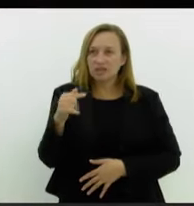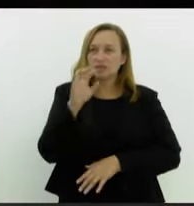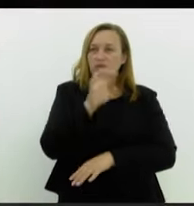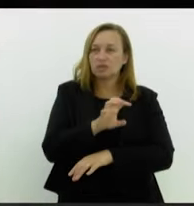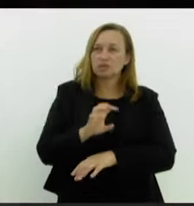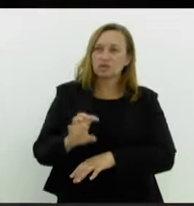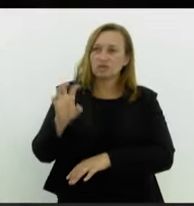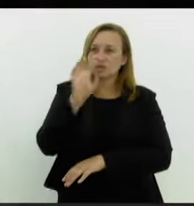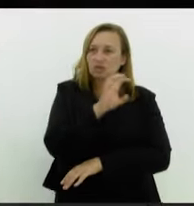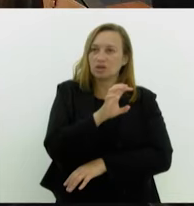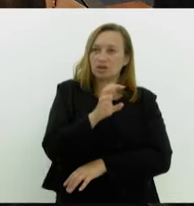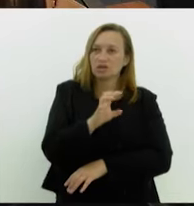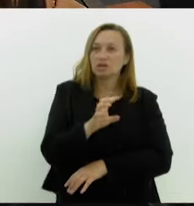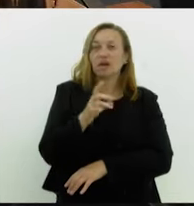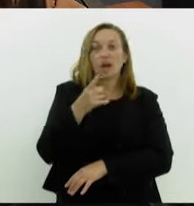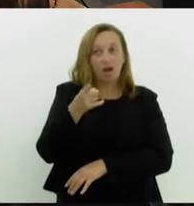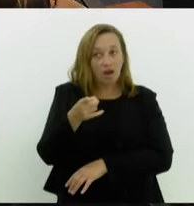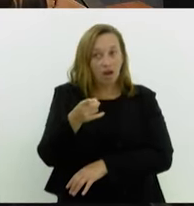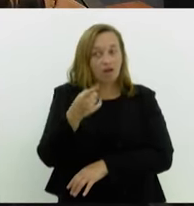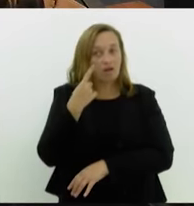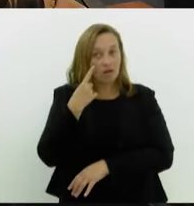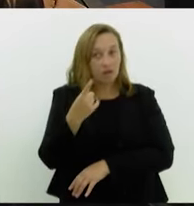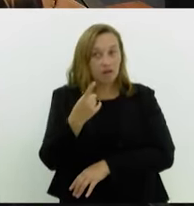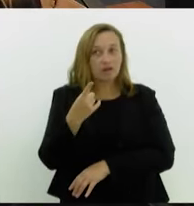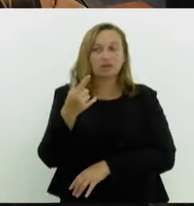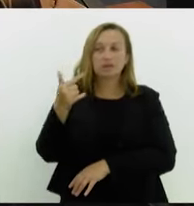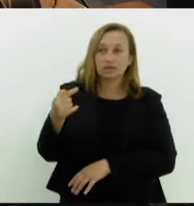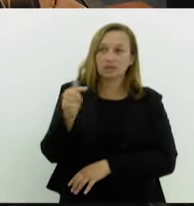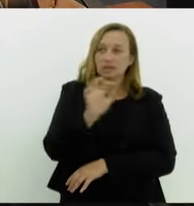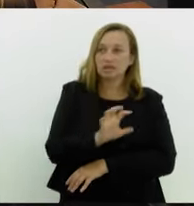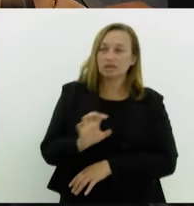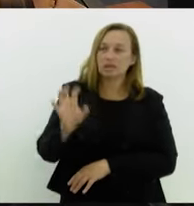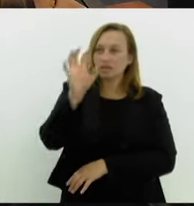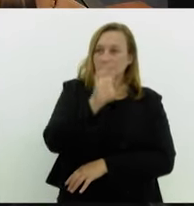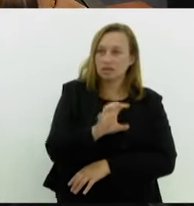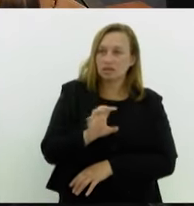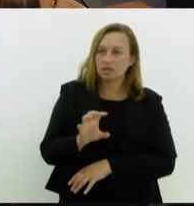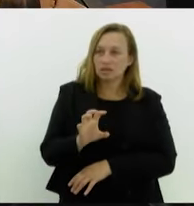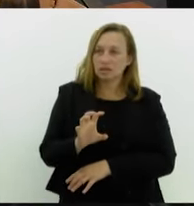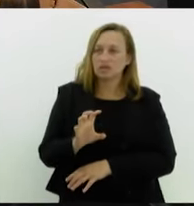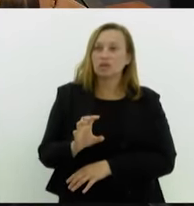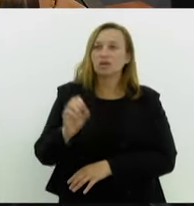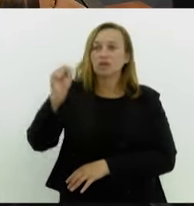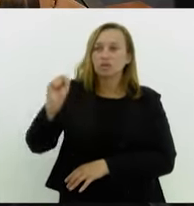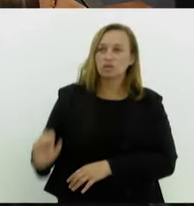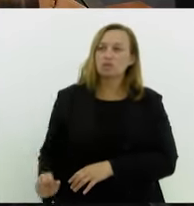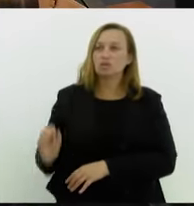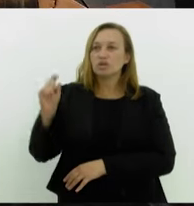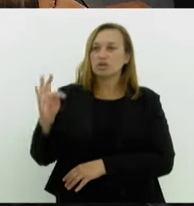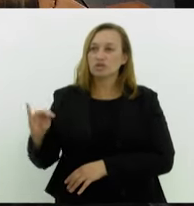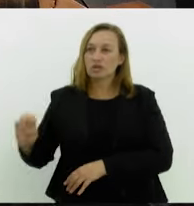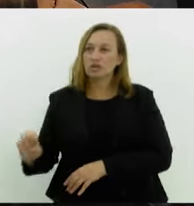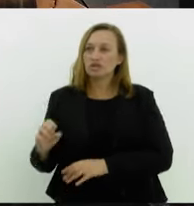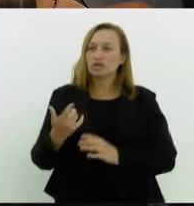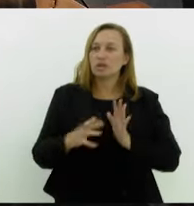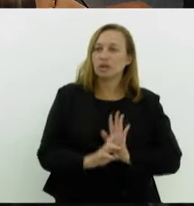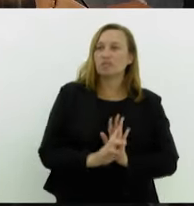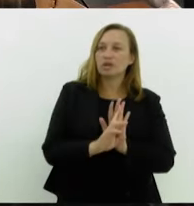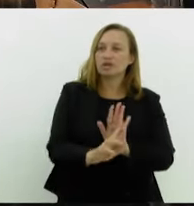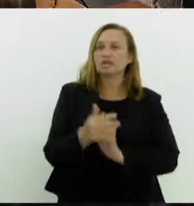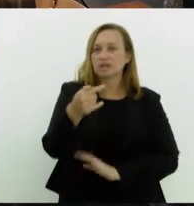sete estados PME Maria Cláudia dos sete estados que compõe o cud ou seja su e Sudeste que representam